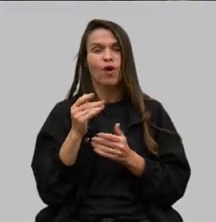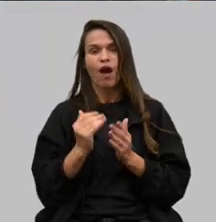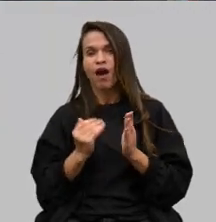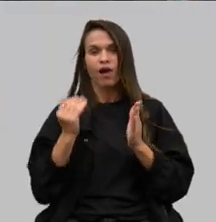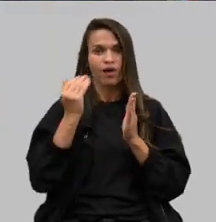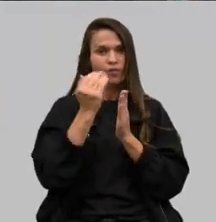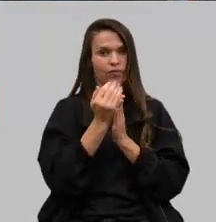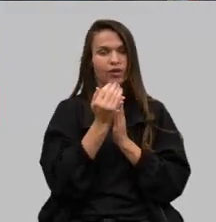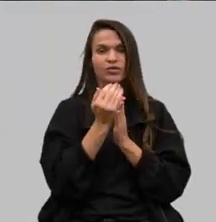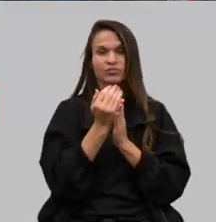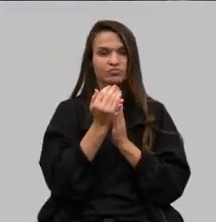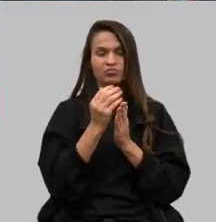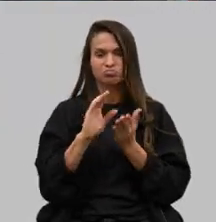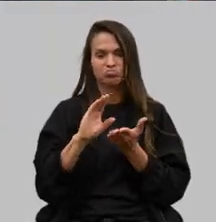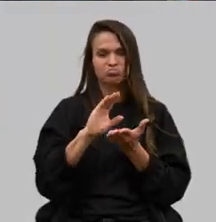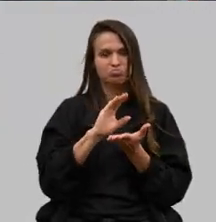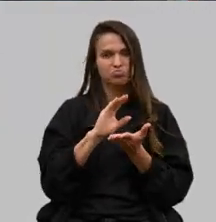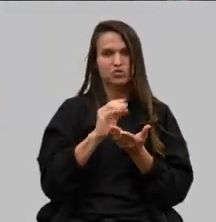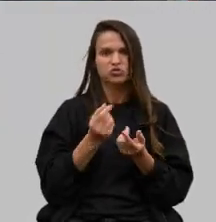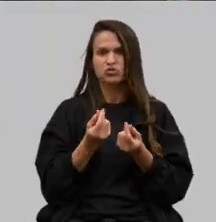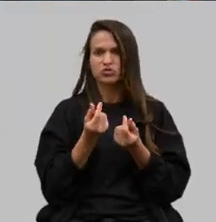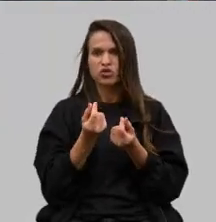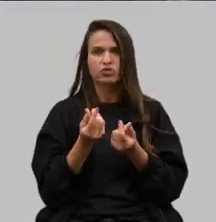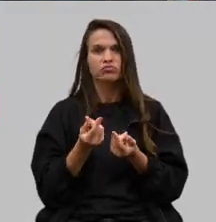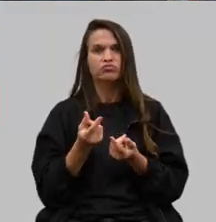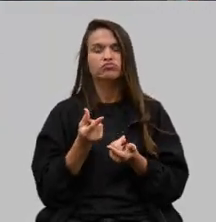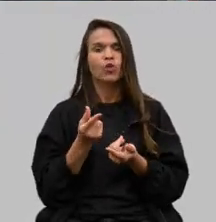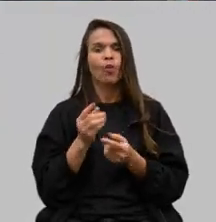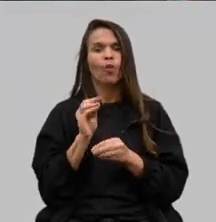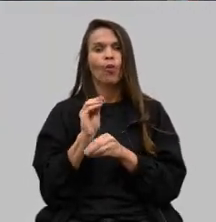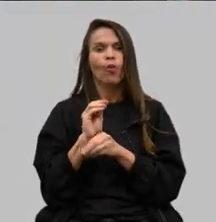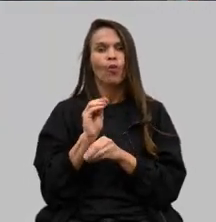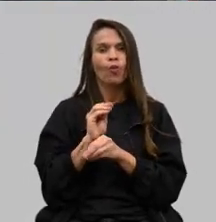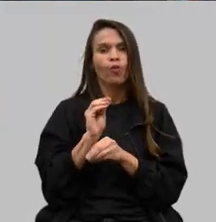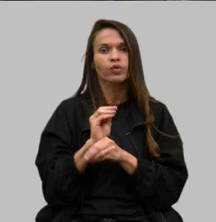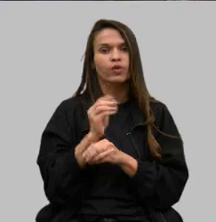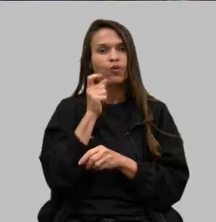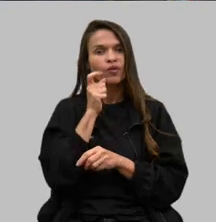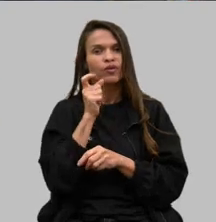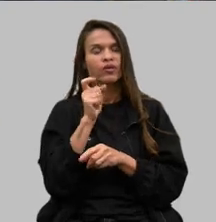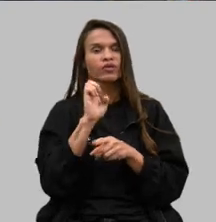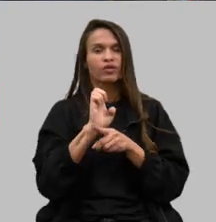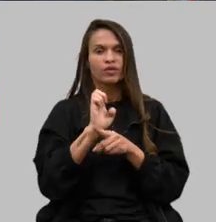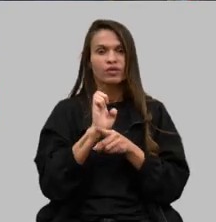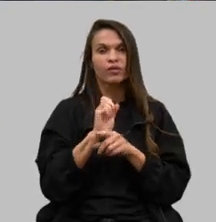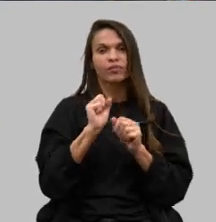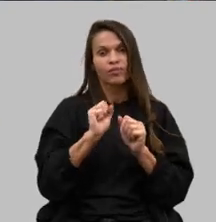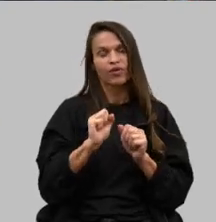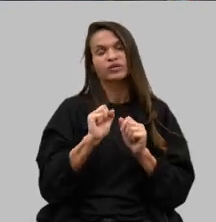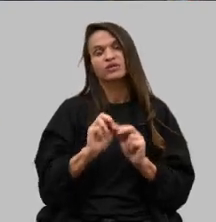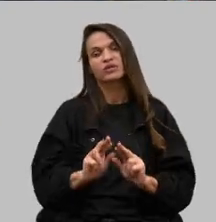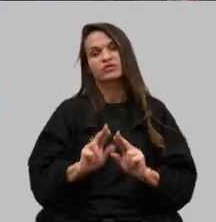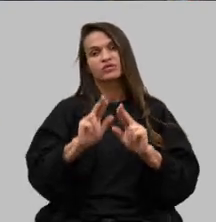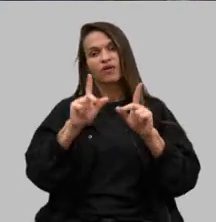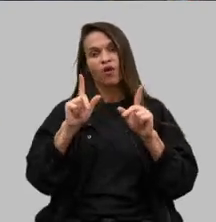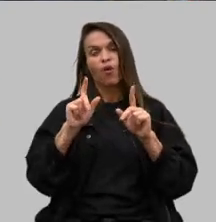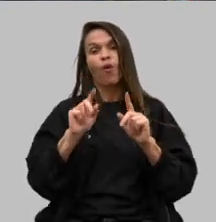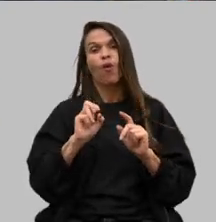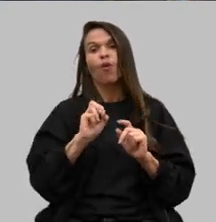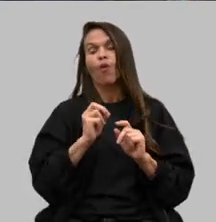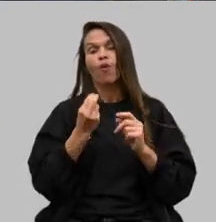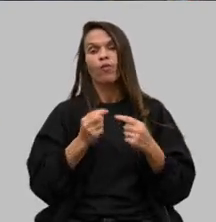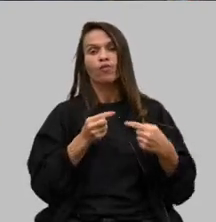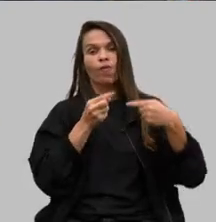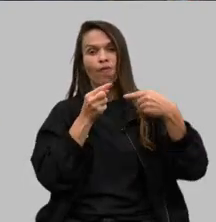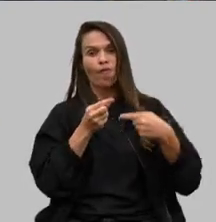pode dizer que não tem dinheiro para cuidar dos interesses do estado que podem sim ser diferentes ou conflitantes dos